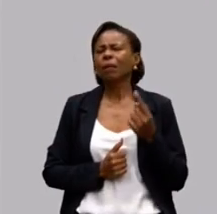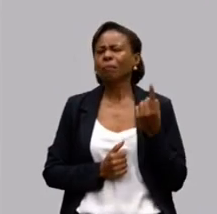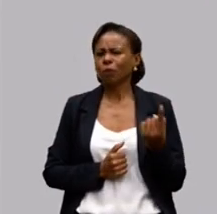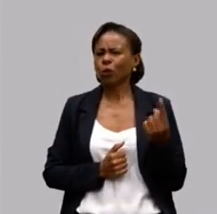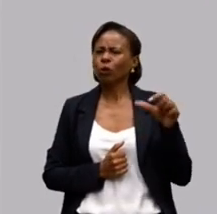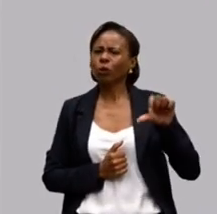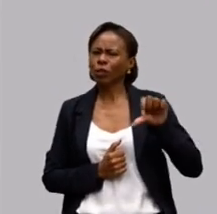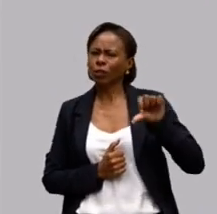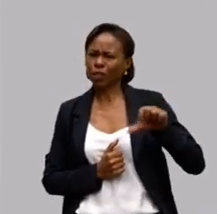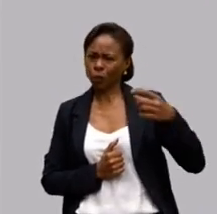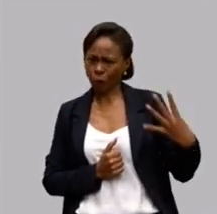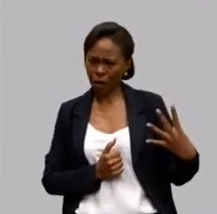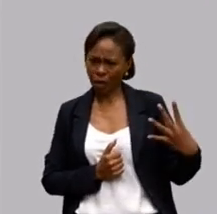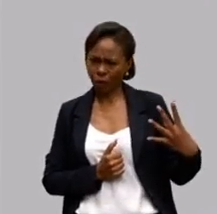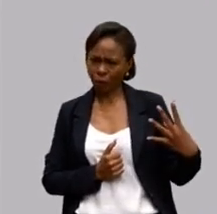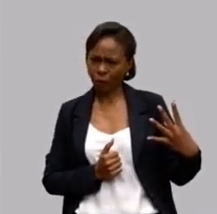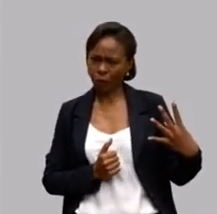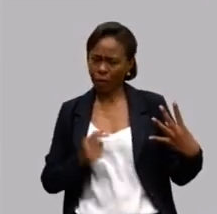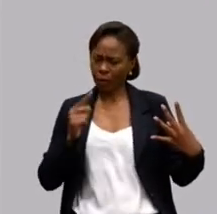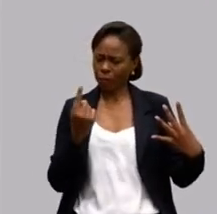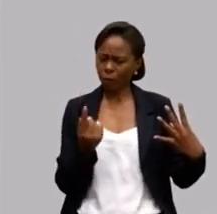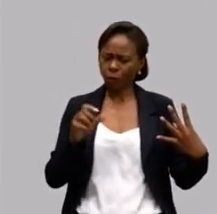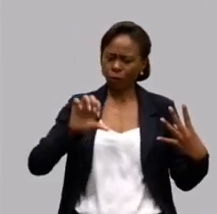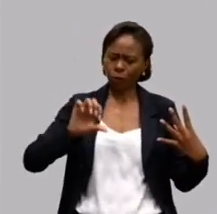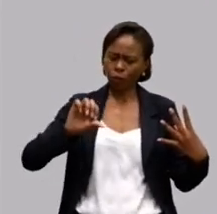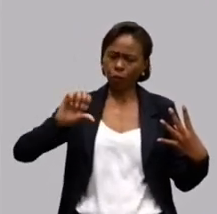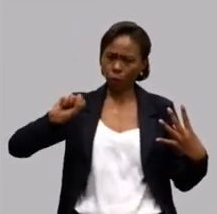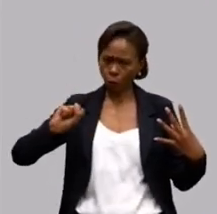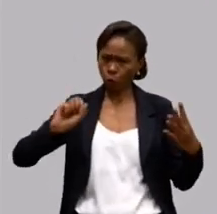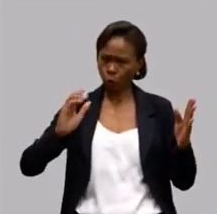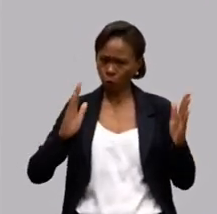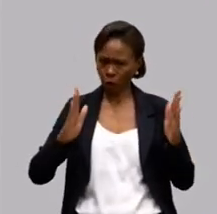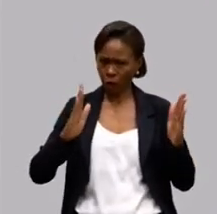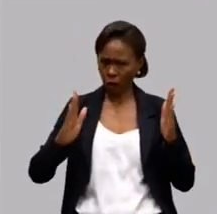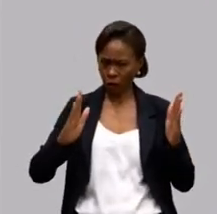1994 e 1998, a dívida sai de